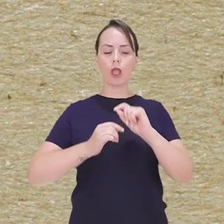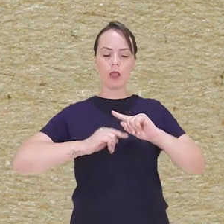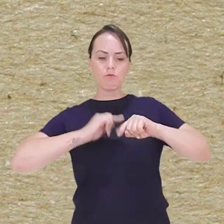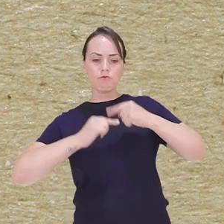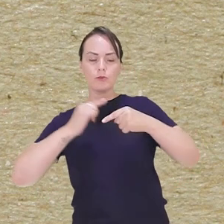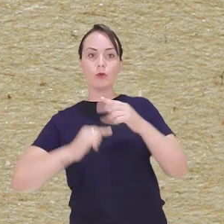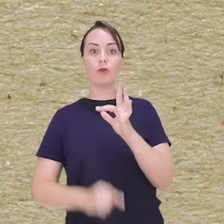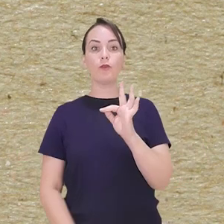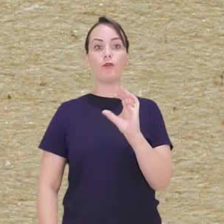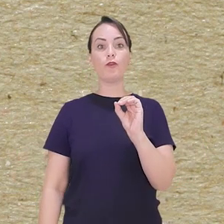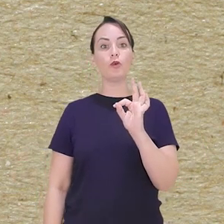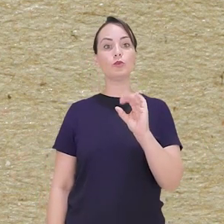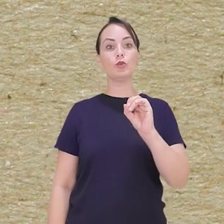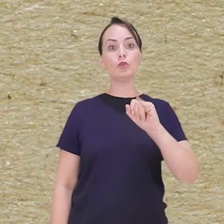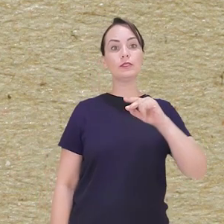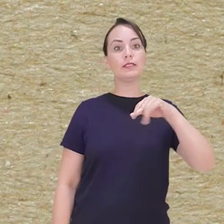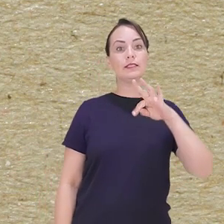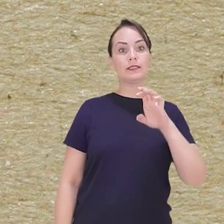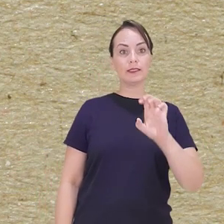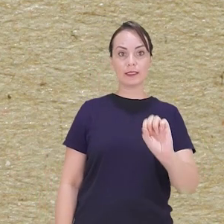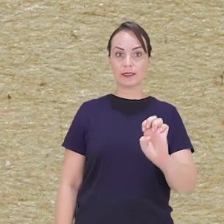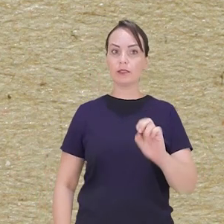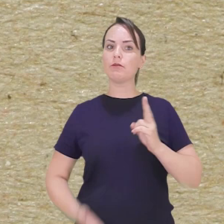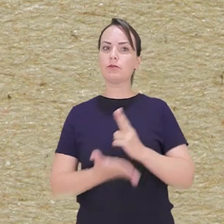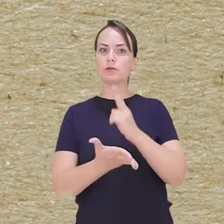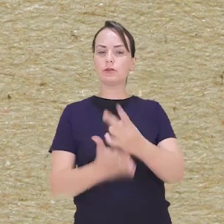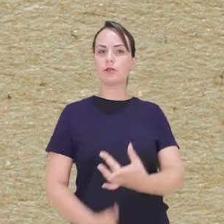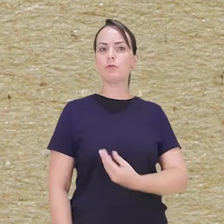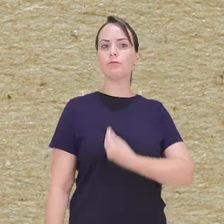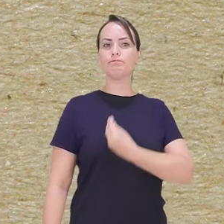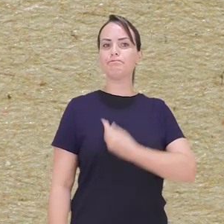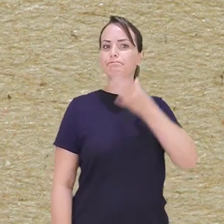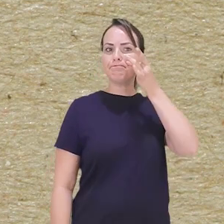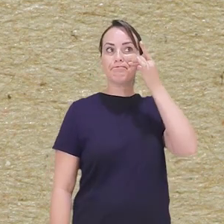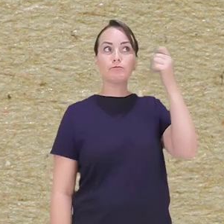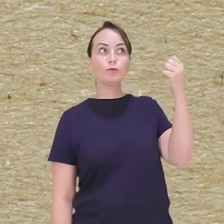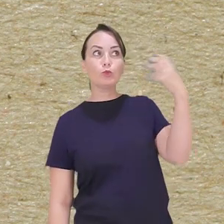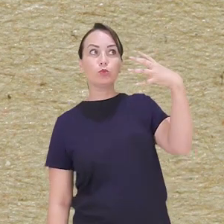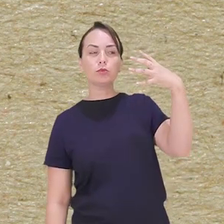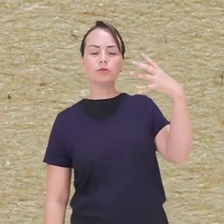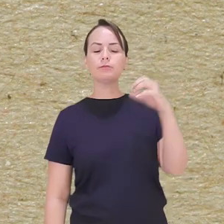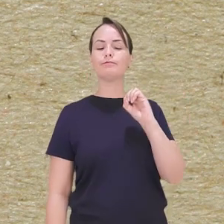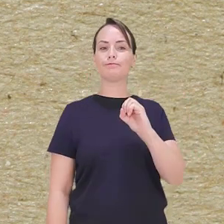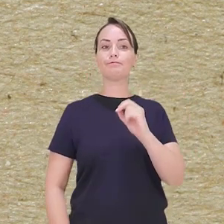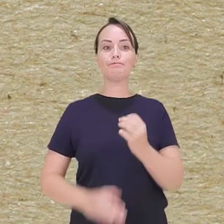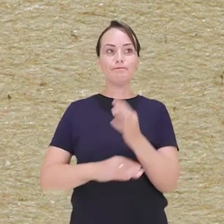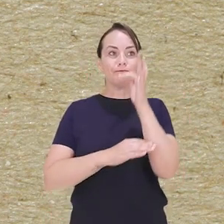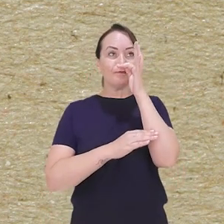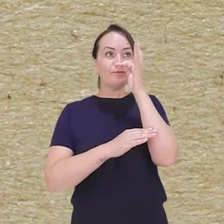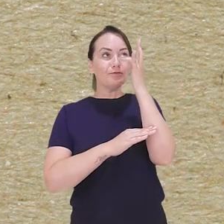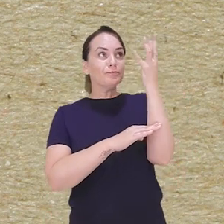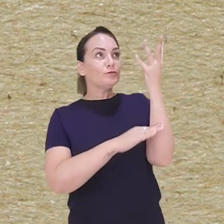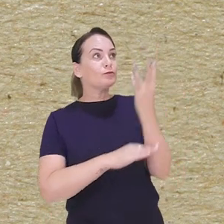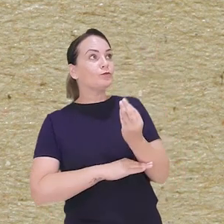processo chamado fotossíntese, que ocorre sempre na presença de luz. Ou seja, as plantas captam a luz